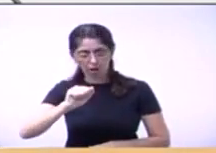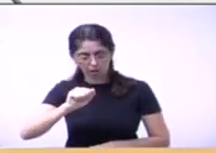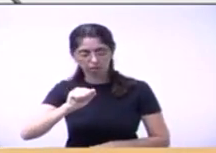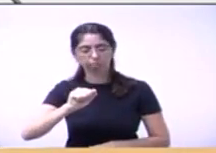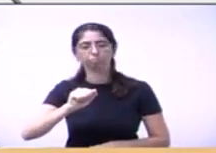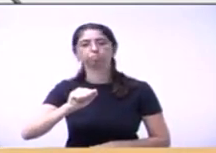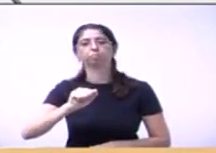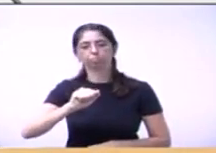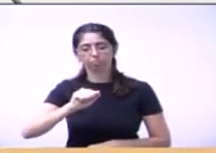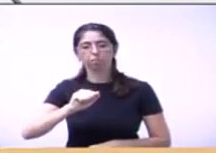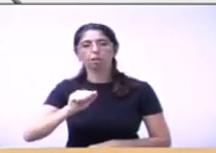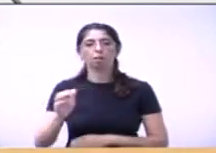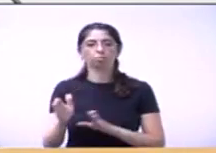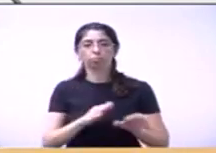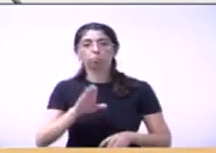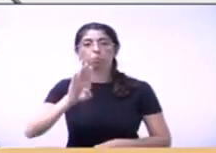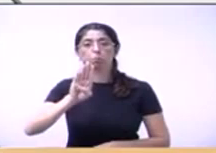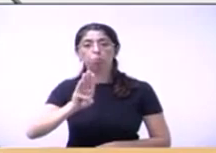dezenas de pessoas.